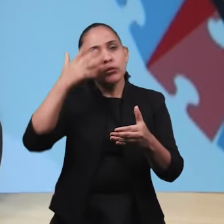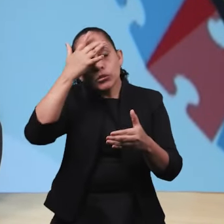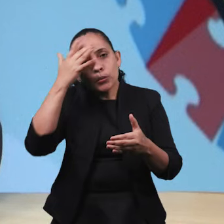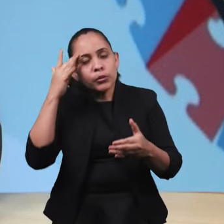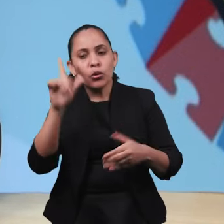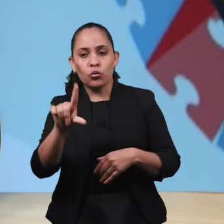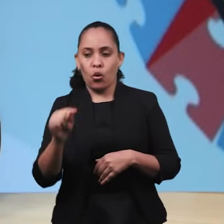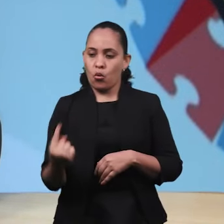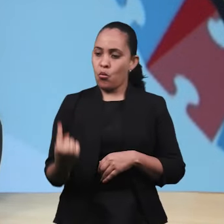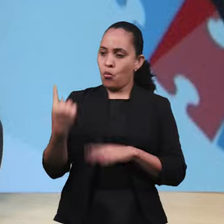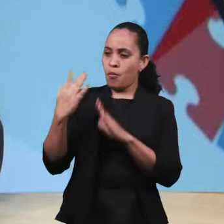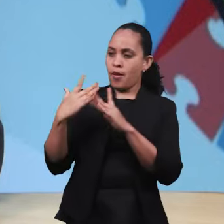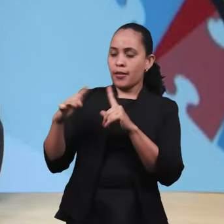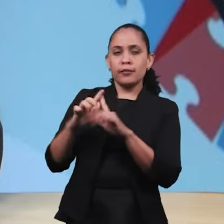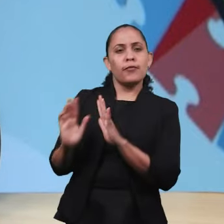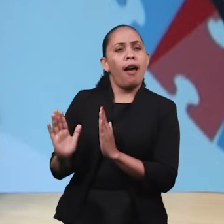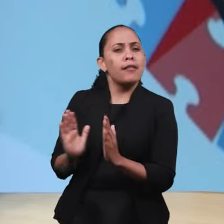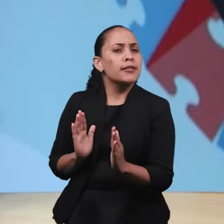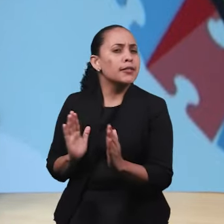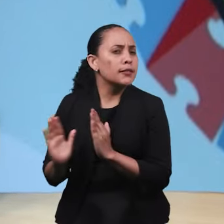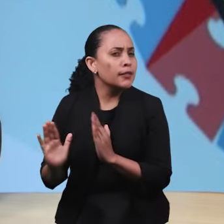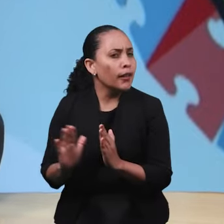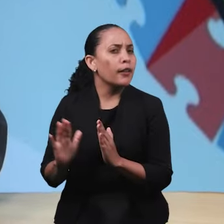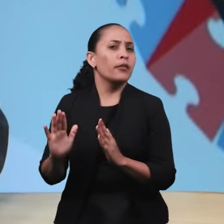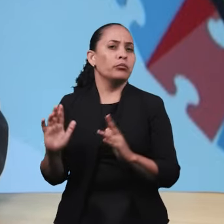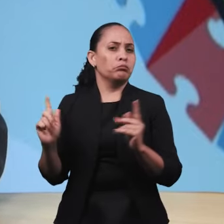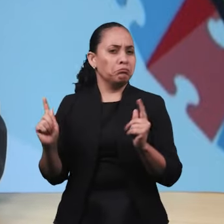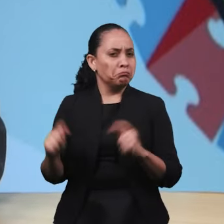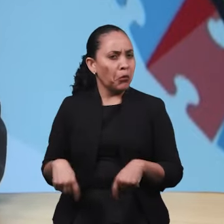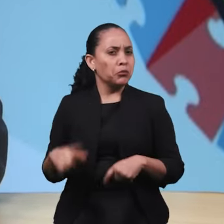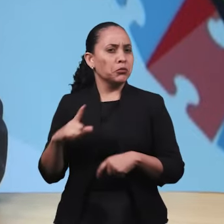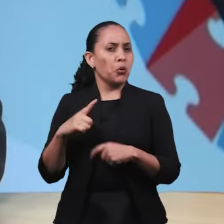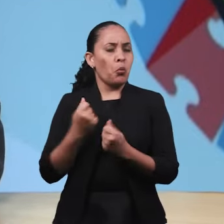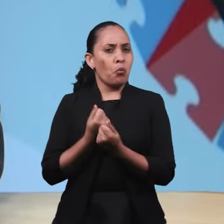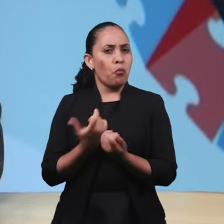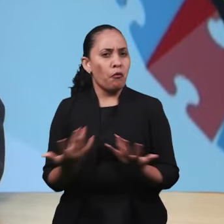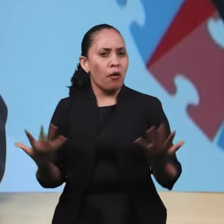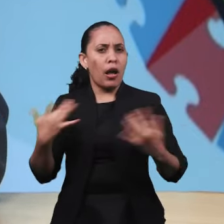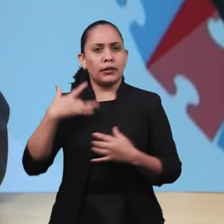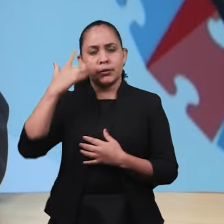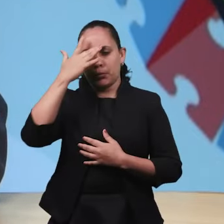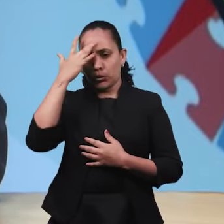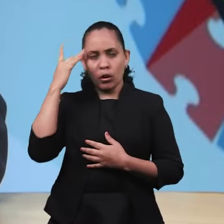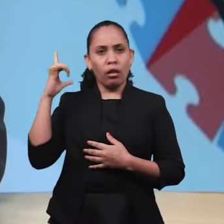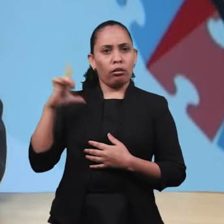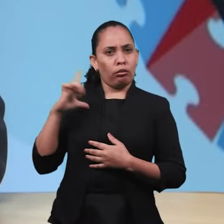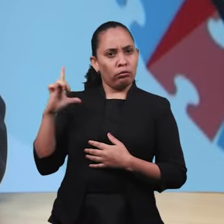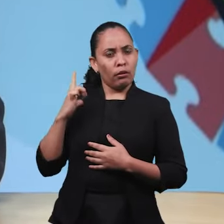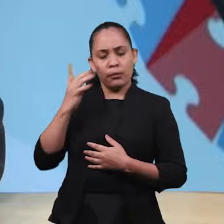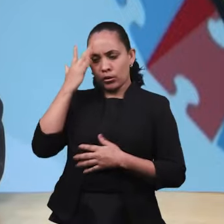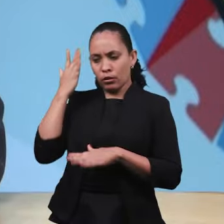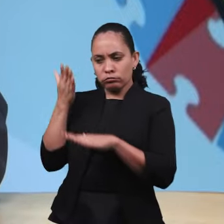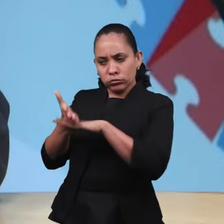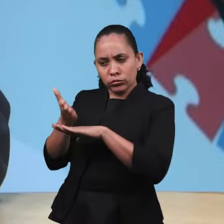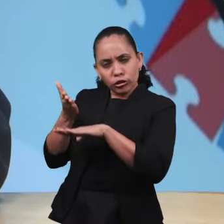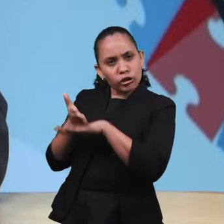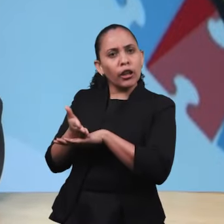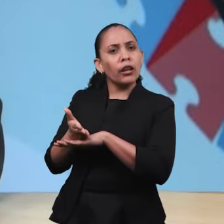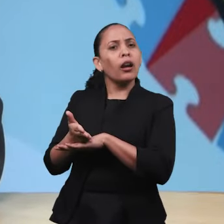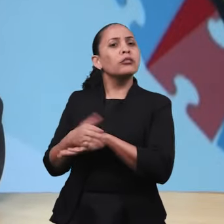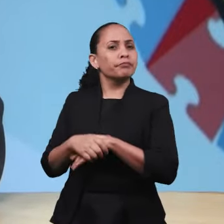uma igreja acessível, uma igreja que possa comportar aquela quantidade de pessoas, que tenha transporte fácil para que as pessoas possam